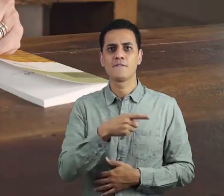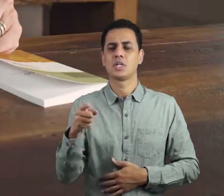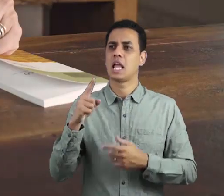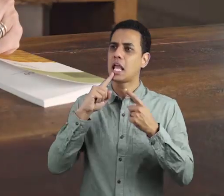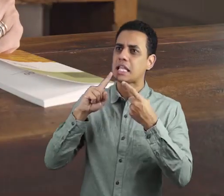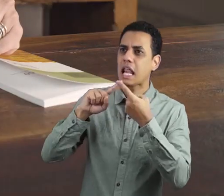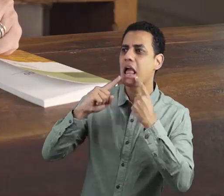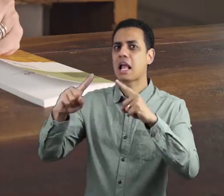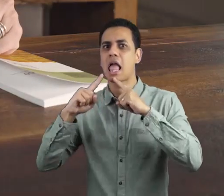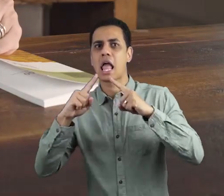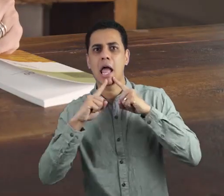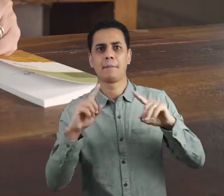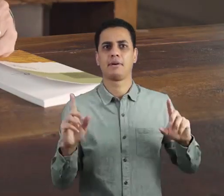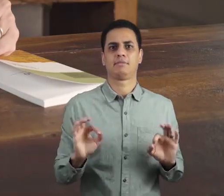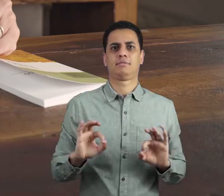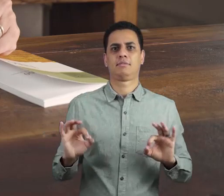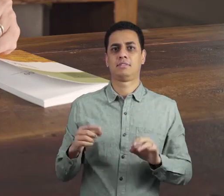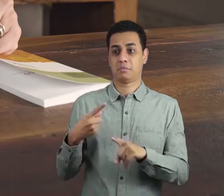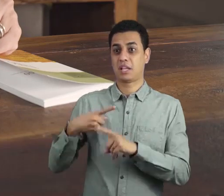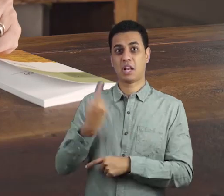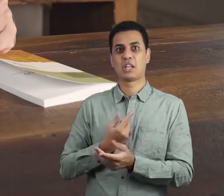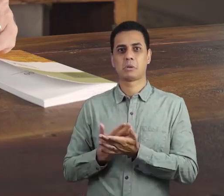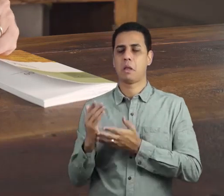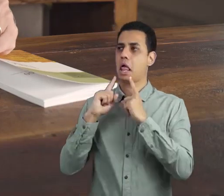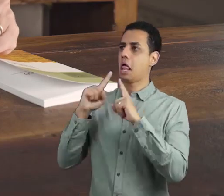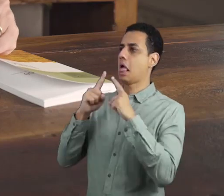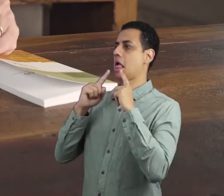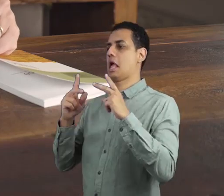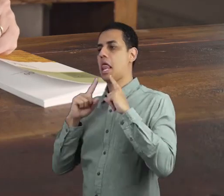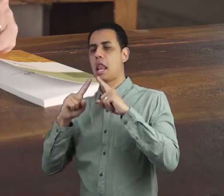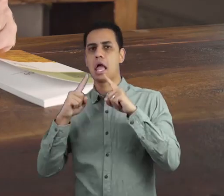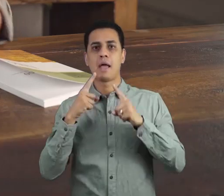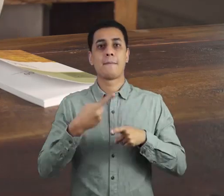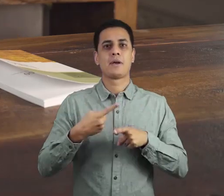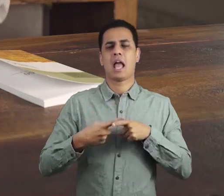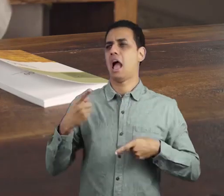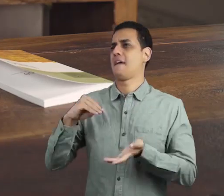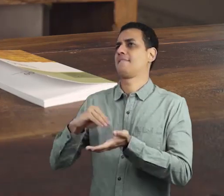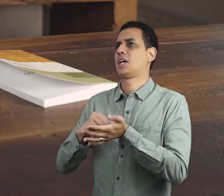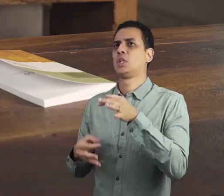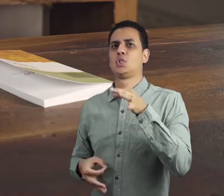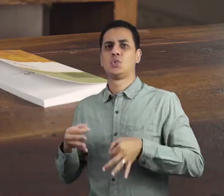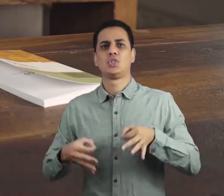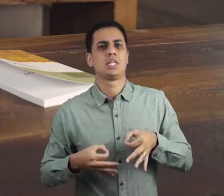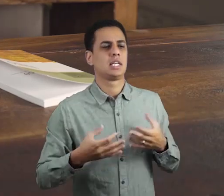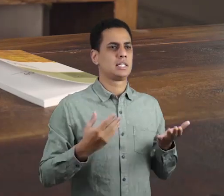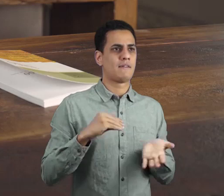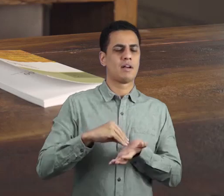virá, Jesus voltará e fará a plena justiça, justiça completa. E lá no versículo